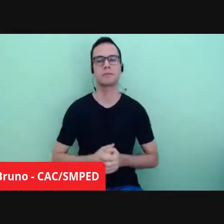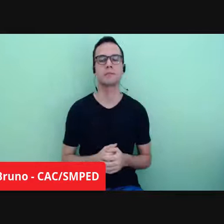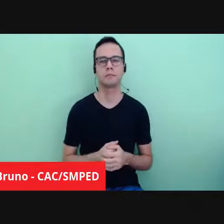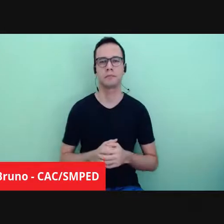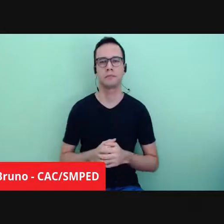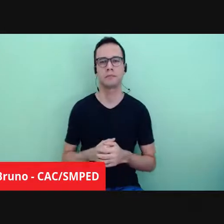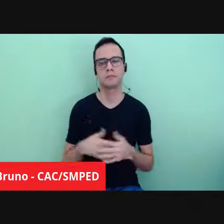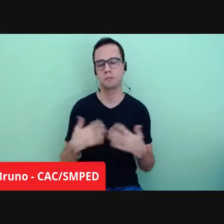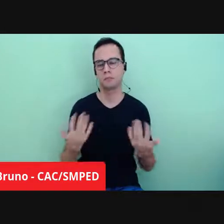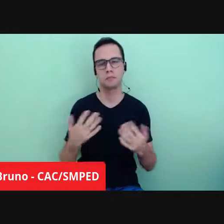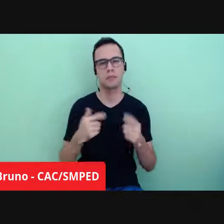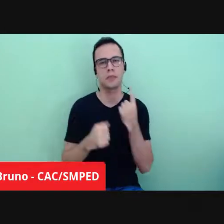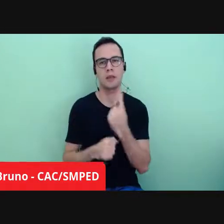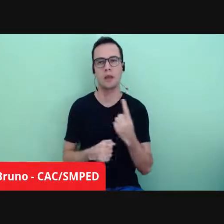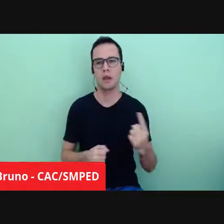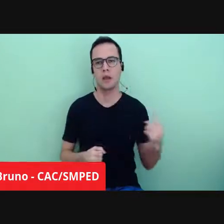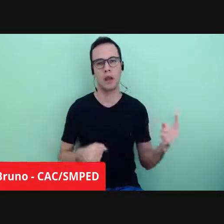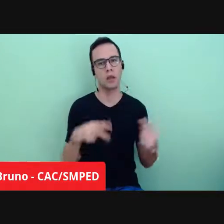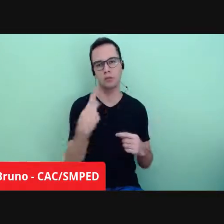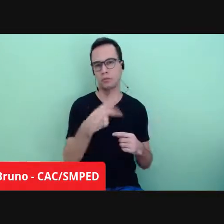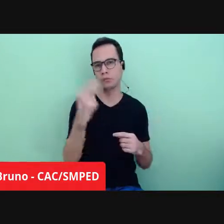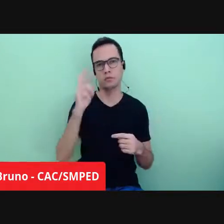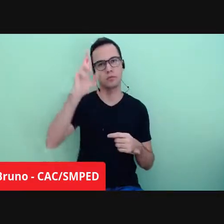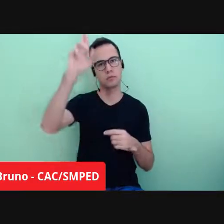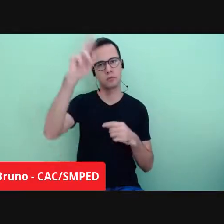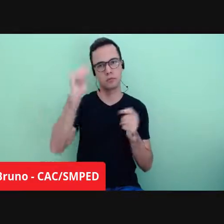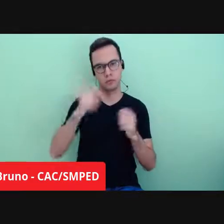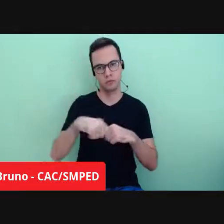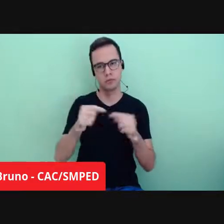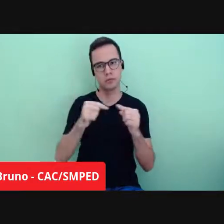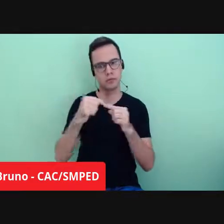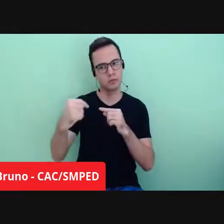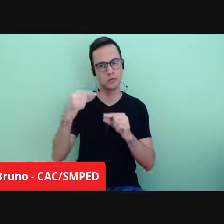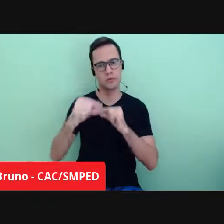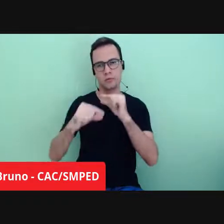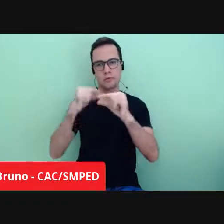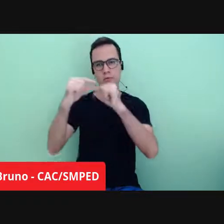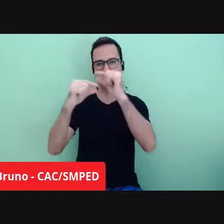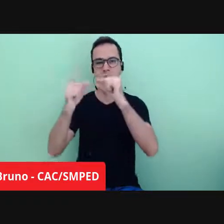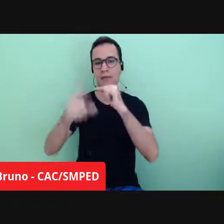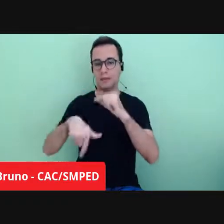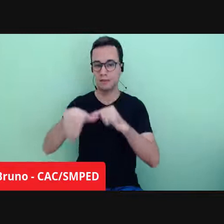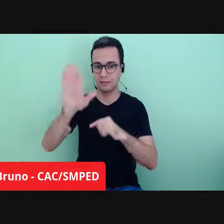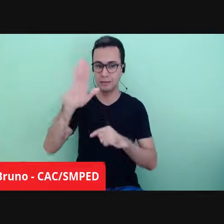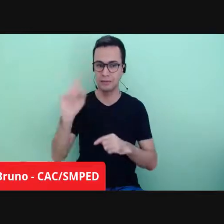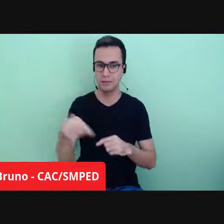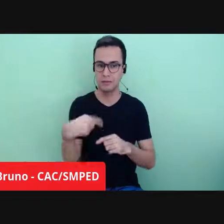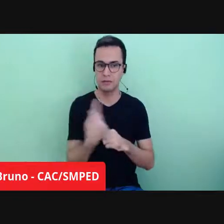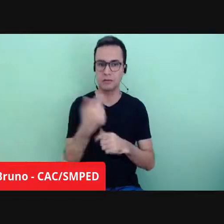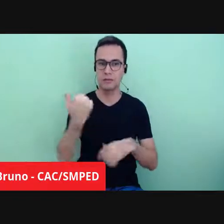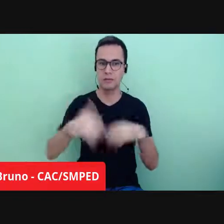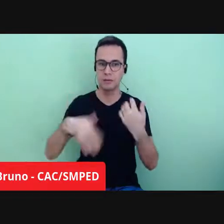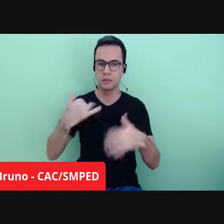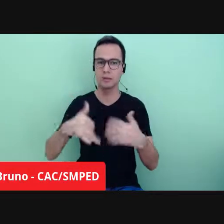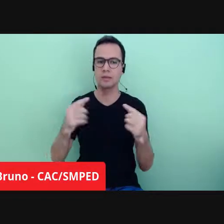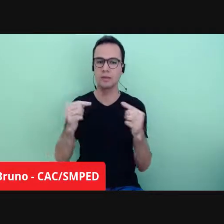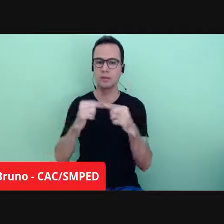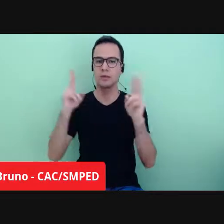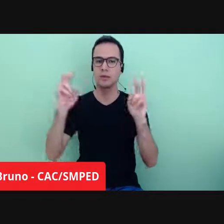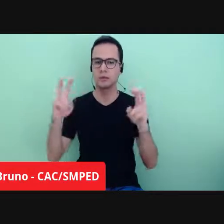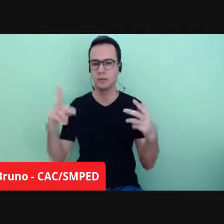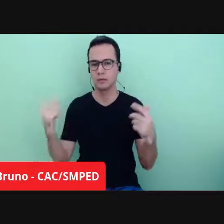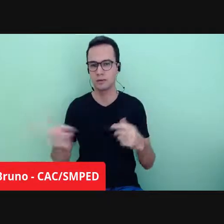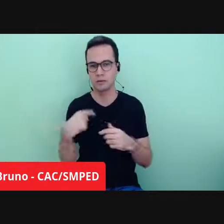deficiência, enfim, cada um tem um papel fundamental nesse processo, e quanto mais a gente falar sobre, quanto